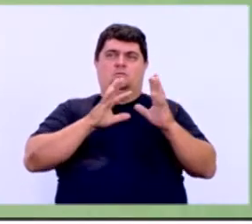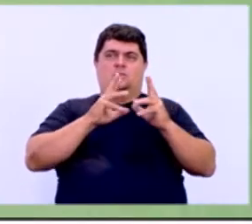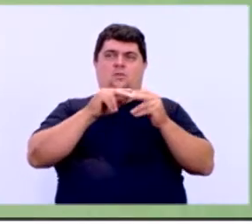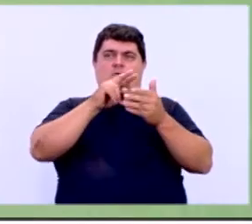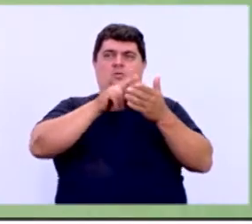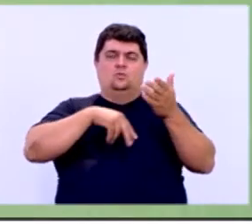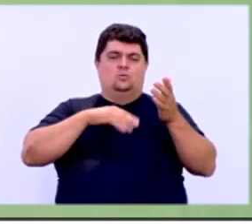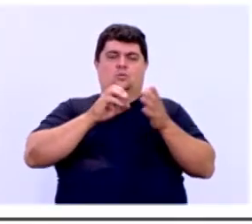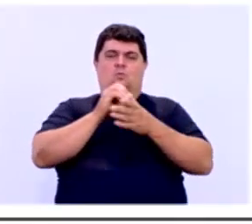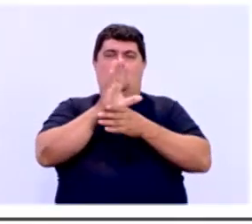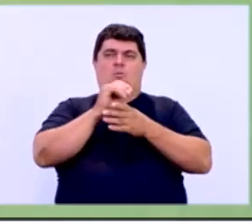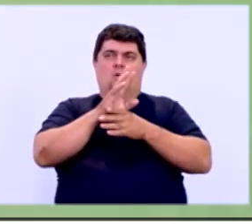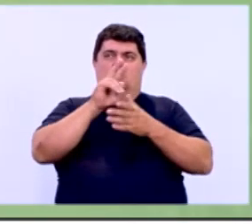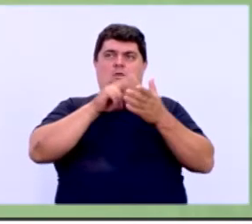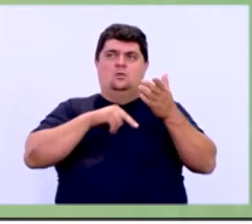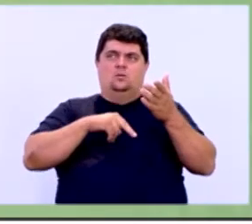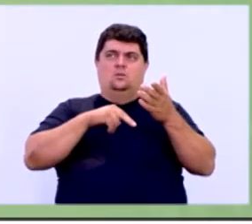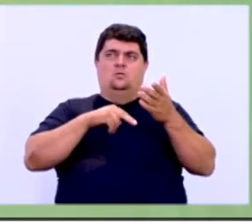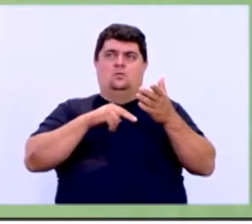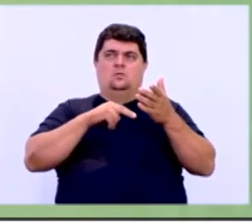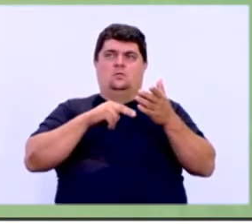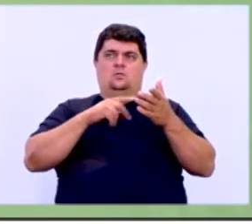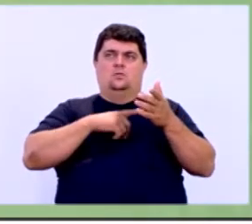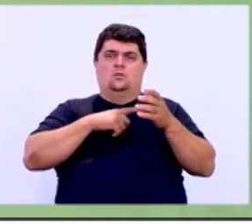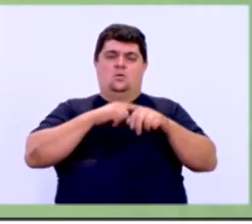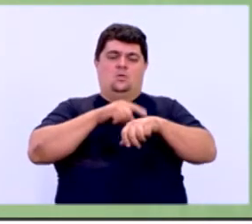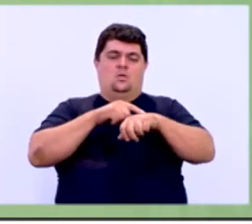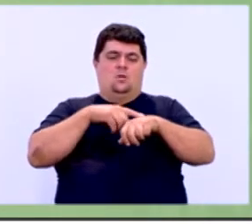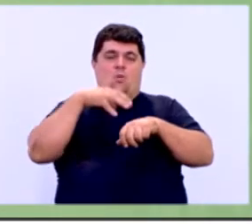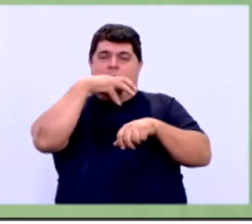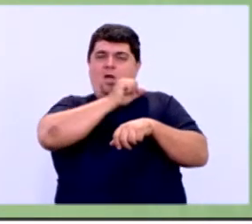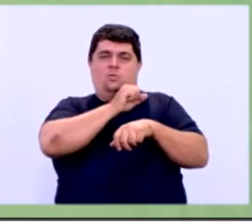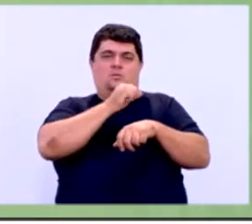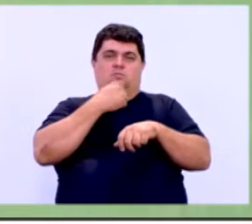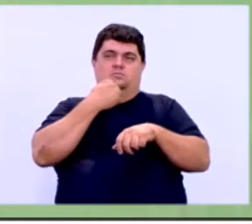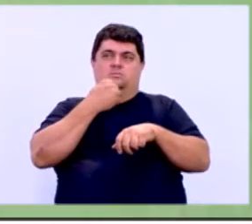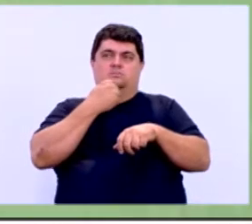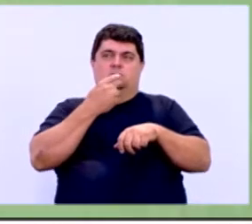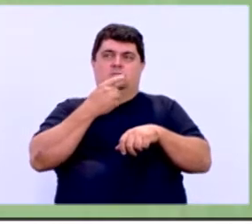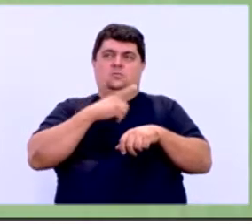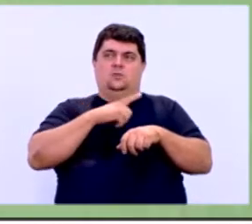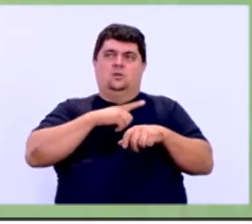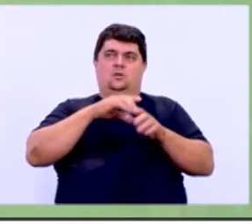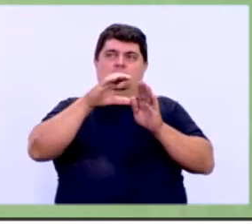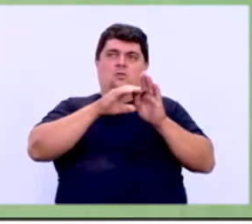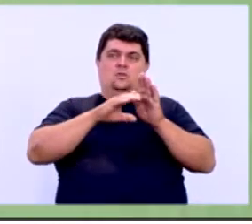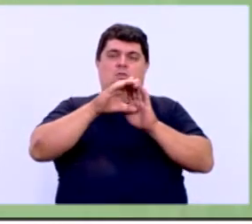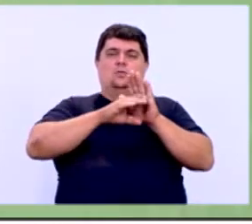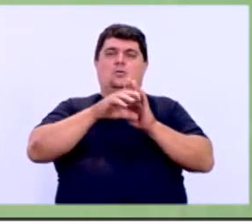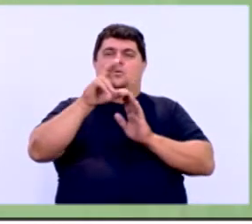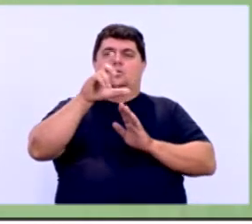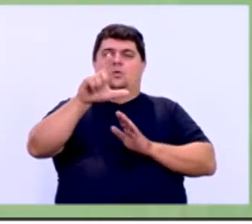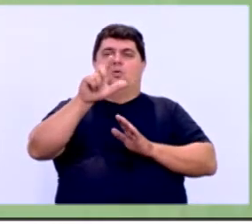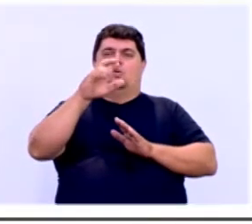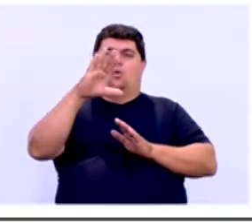slides, tá, pessoal? Peço que vocês, o nosso tempo é muito curto. Aqui nós temos um conceito de lucro,